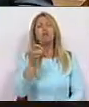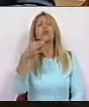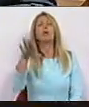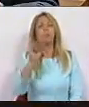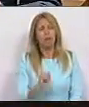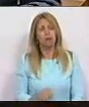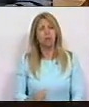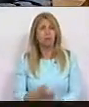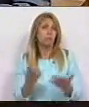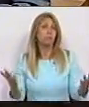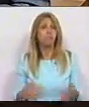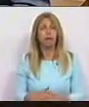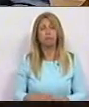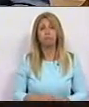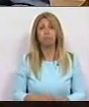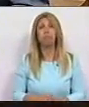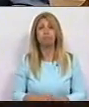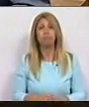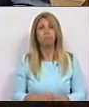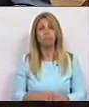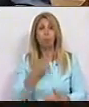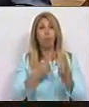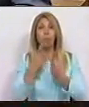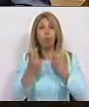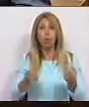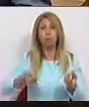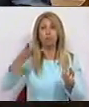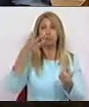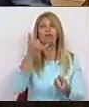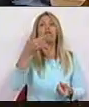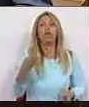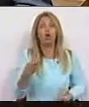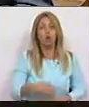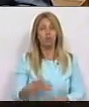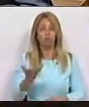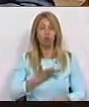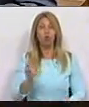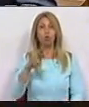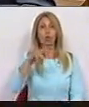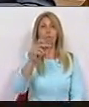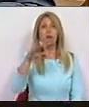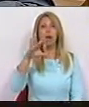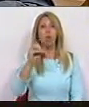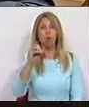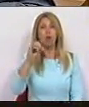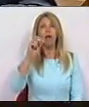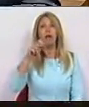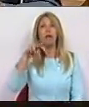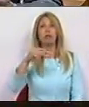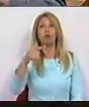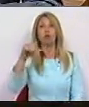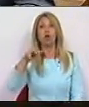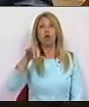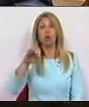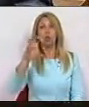Bem, fizeram-nos 29 perguntas. O Dr. Marco António Costa, suponho que é um